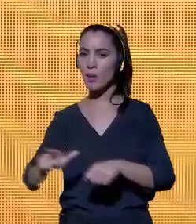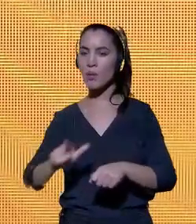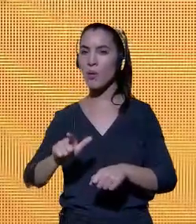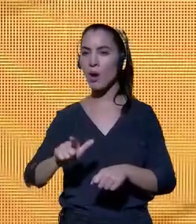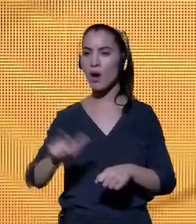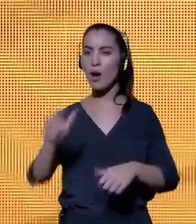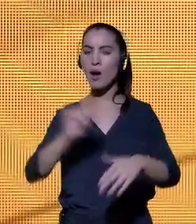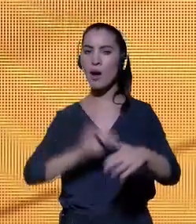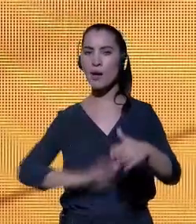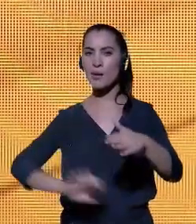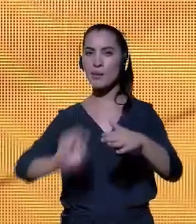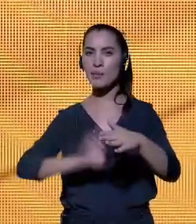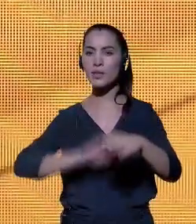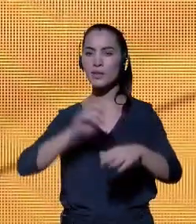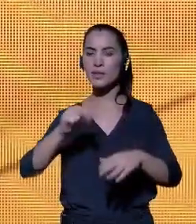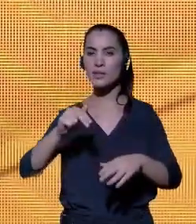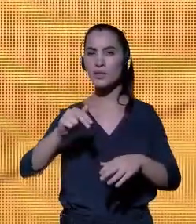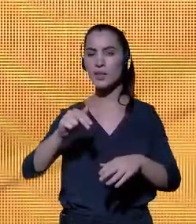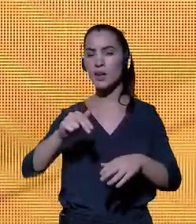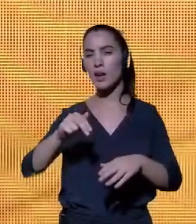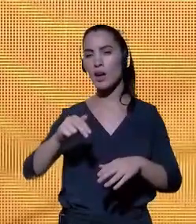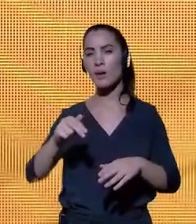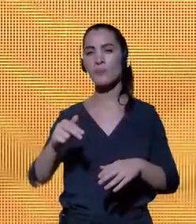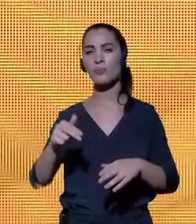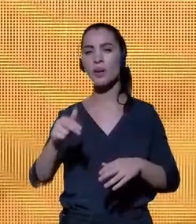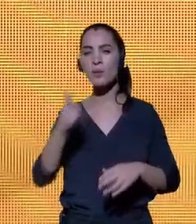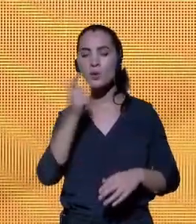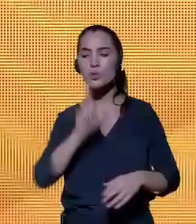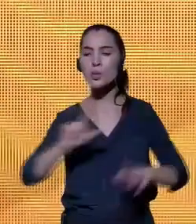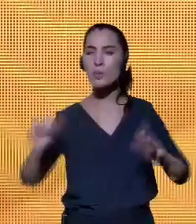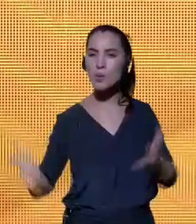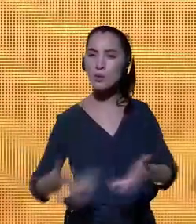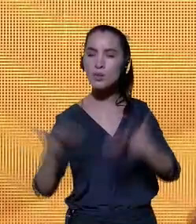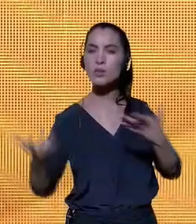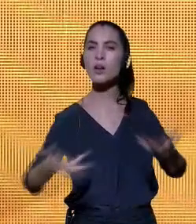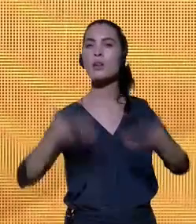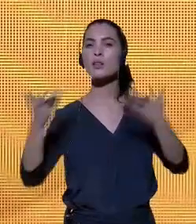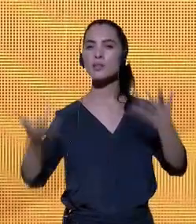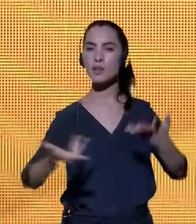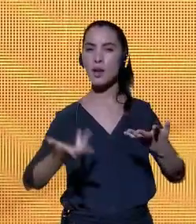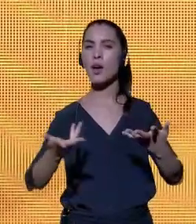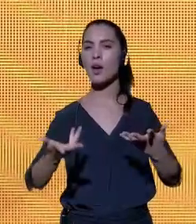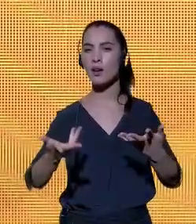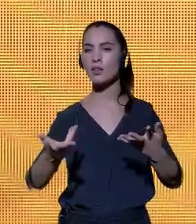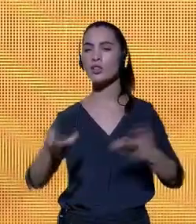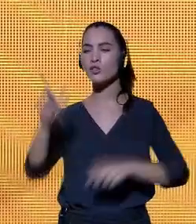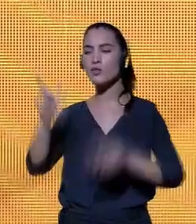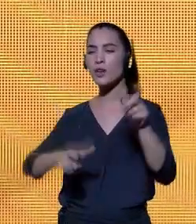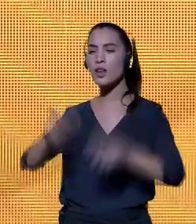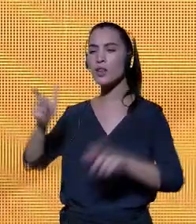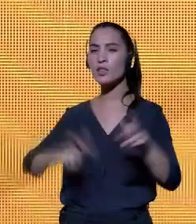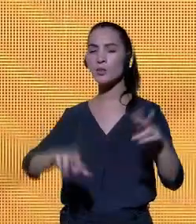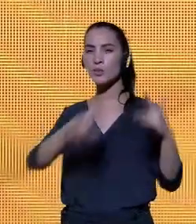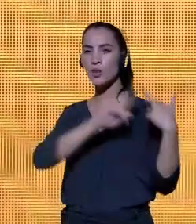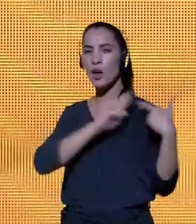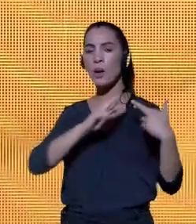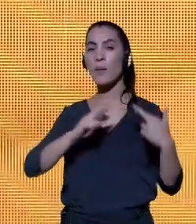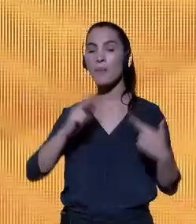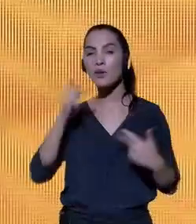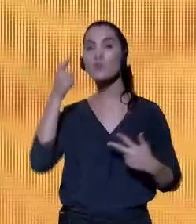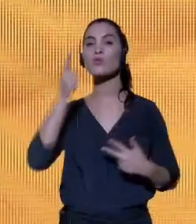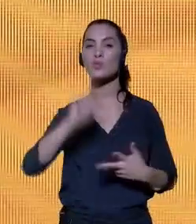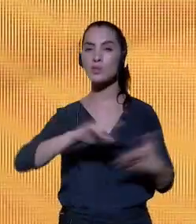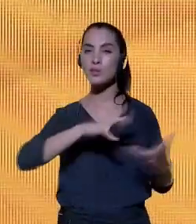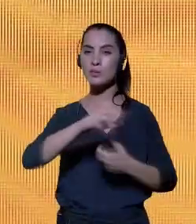nacionais, visando potencializar a contribuição de diferentes atores para o desenvolvimento sustentável brasileiro. A primeira